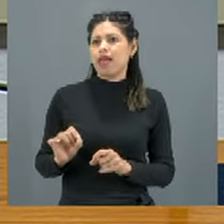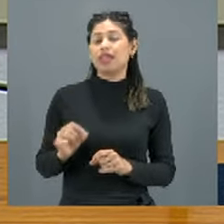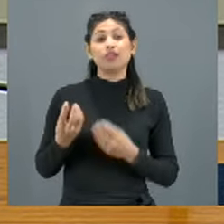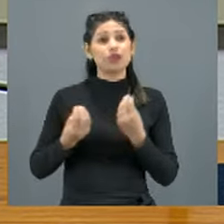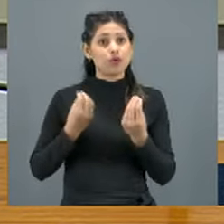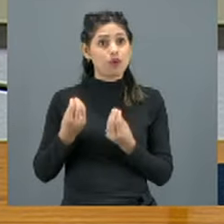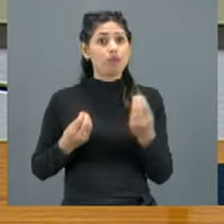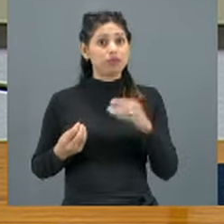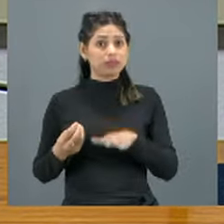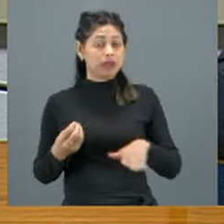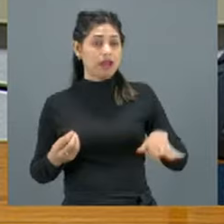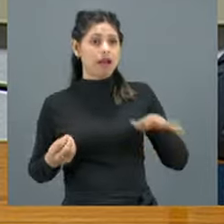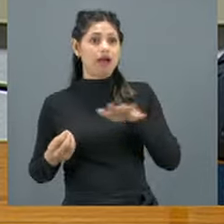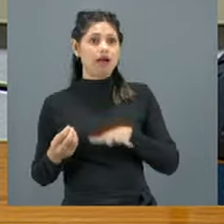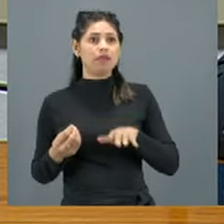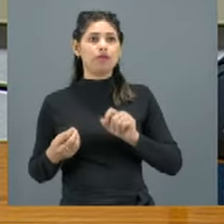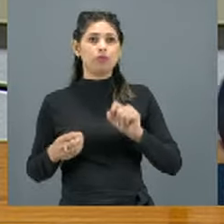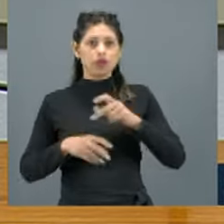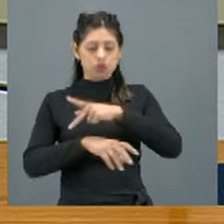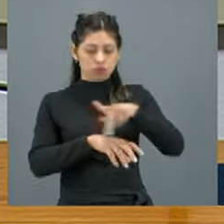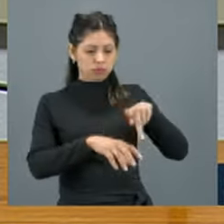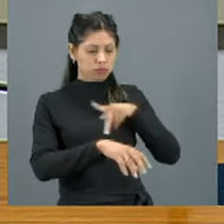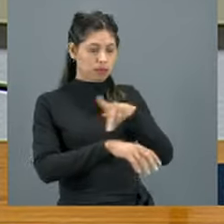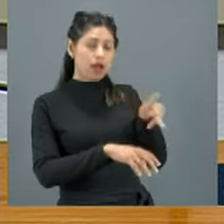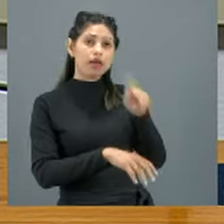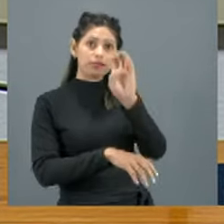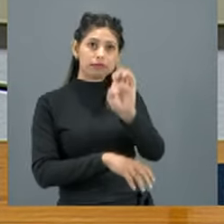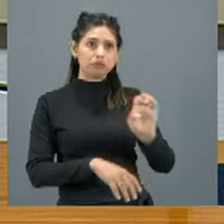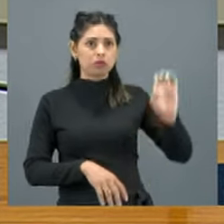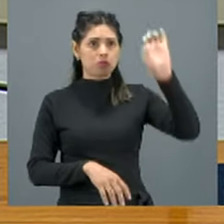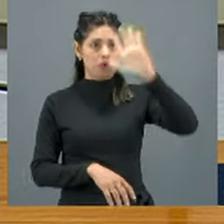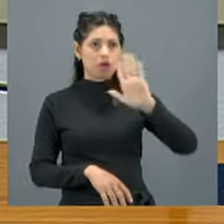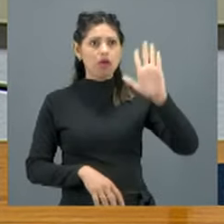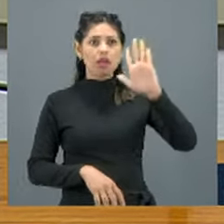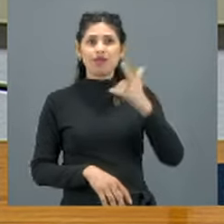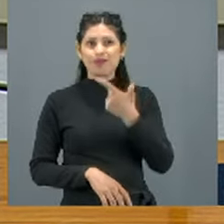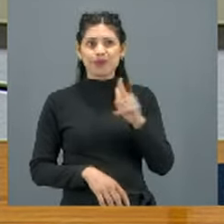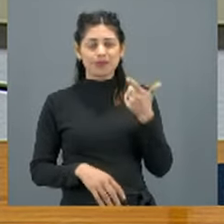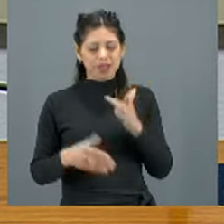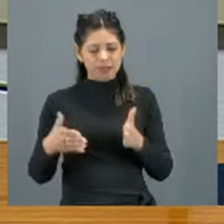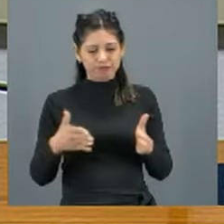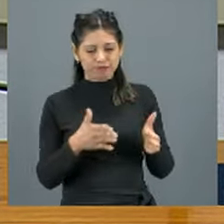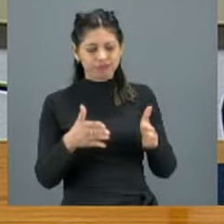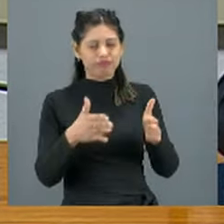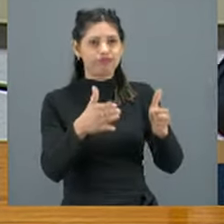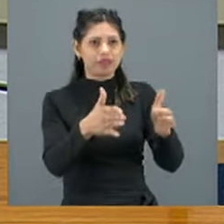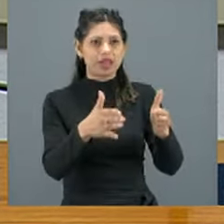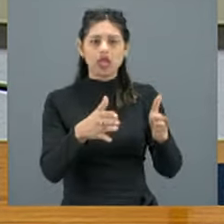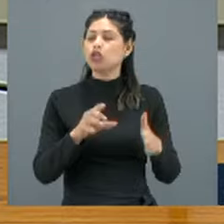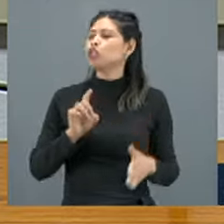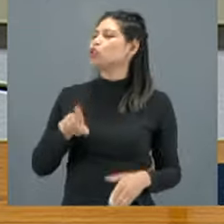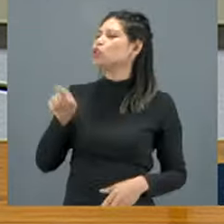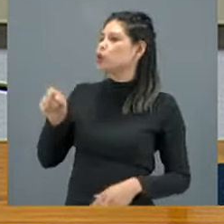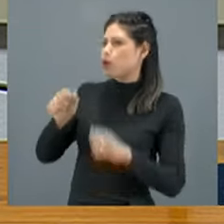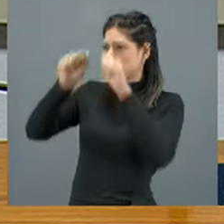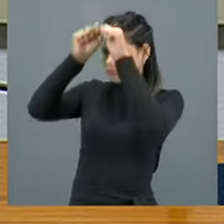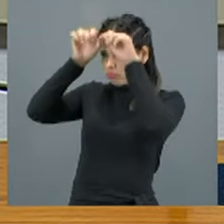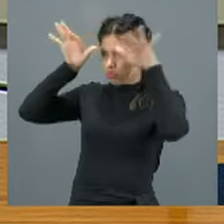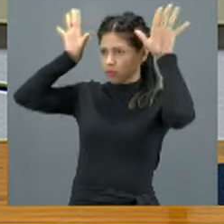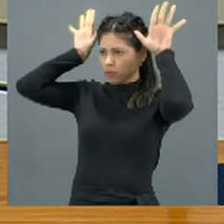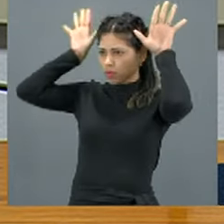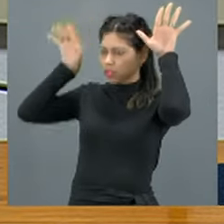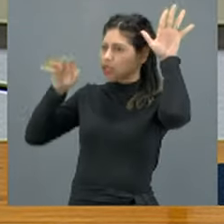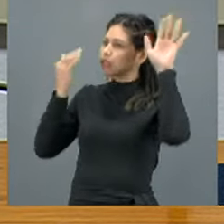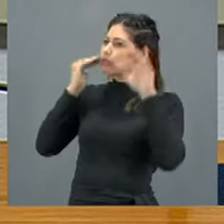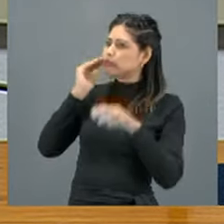áreas que são do tamanho de países da Europa e que não tem uma estrada. Então, só para que o cacique possa incorporar essa